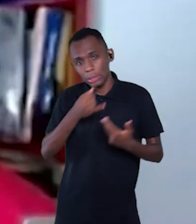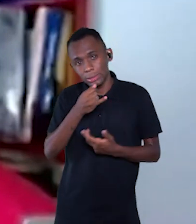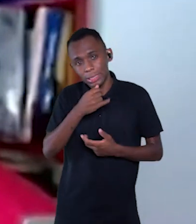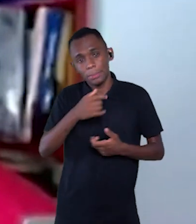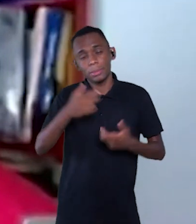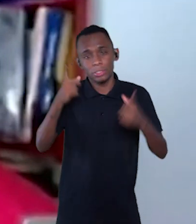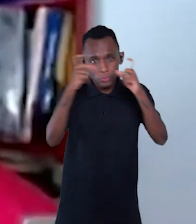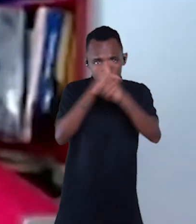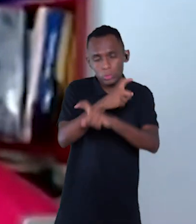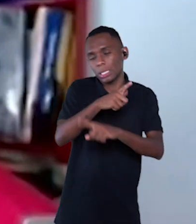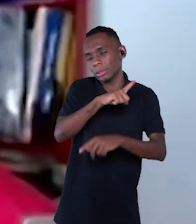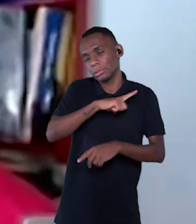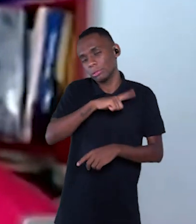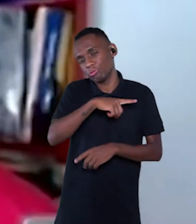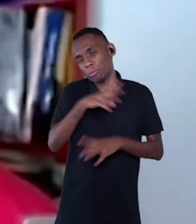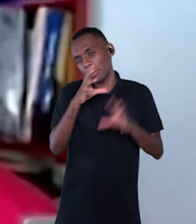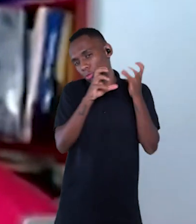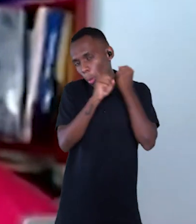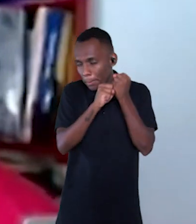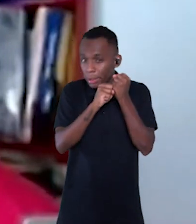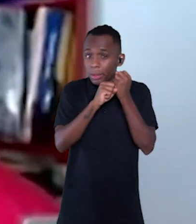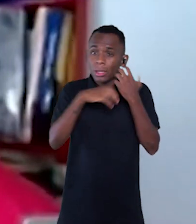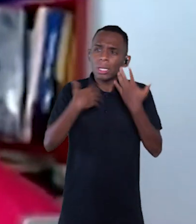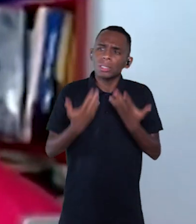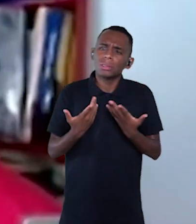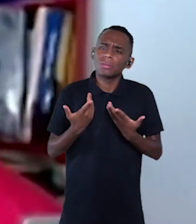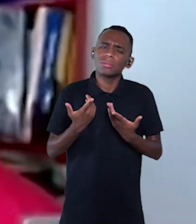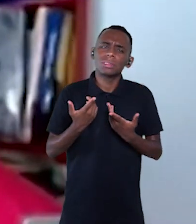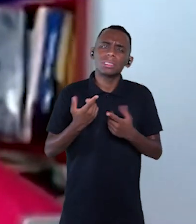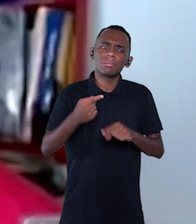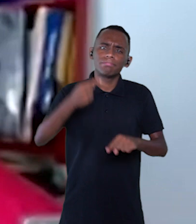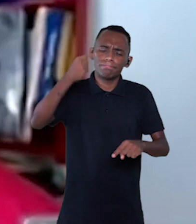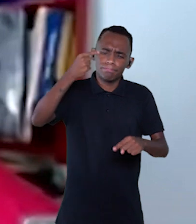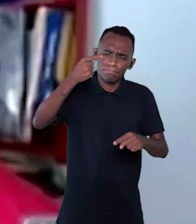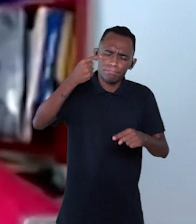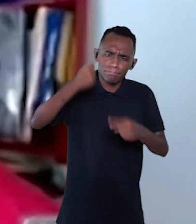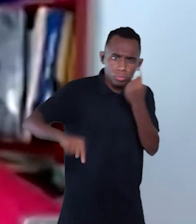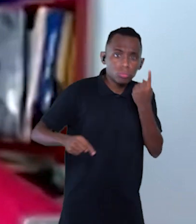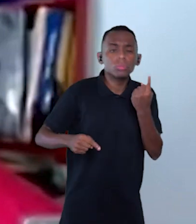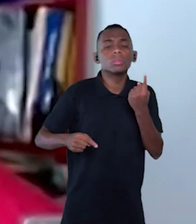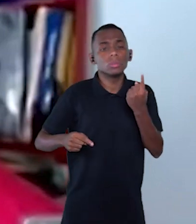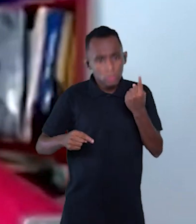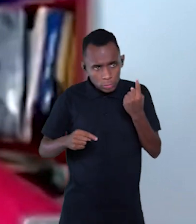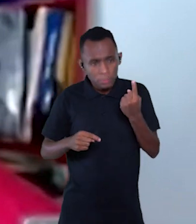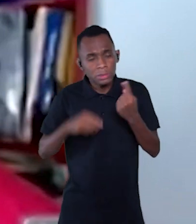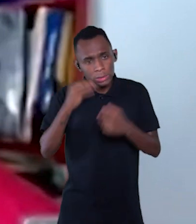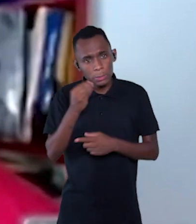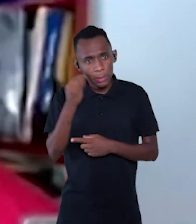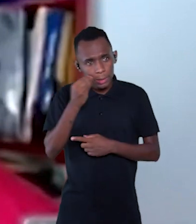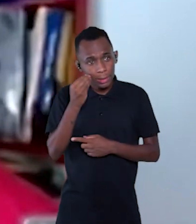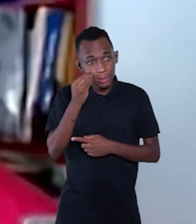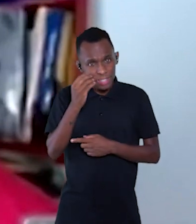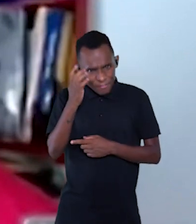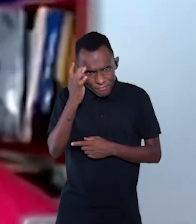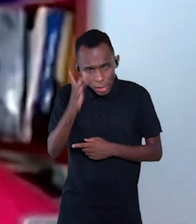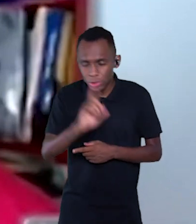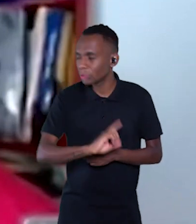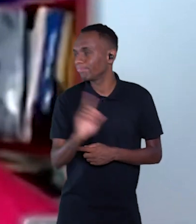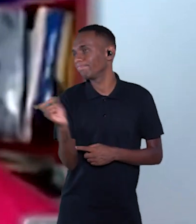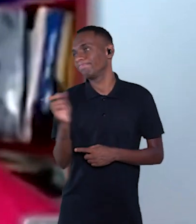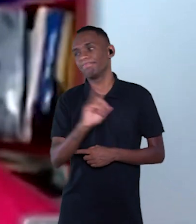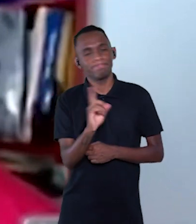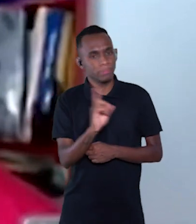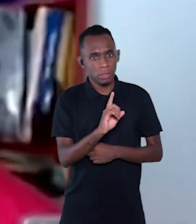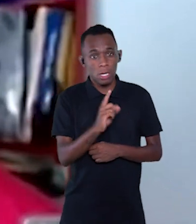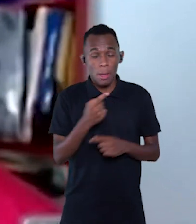condição de dificuldade para dormir, sabe? E você quebrar com esse tipo de situação não é uma questão fácil,